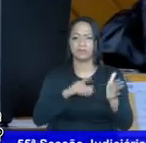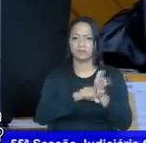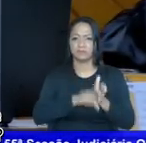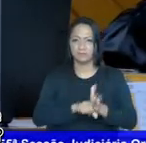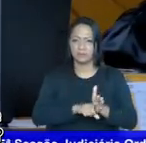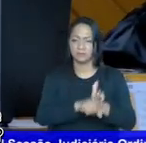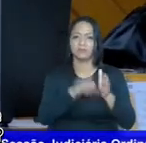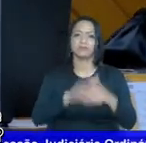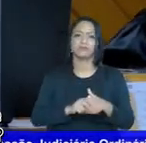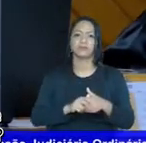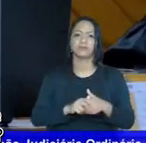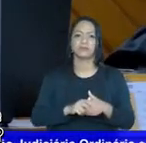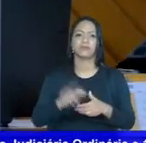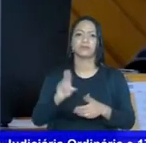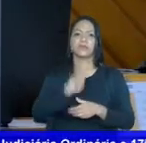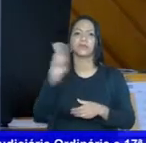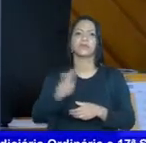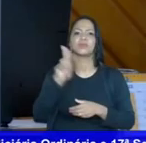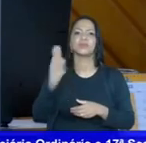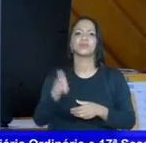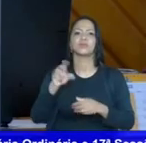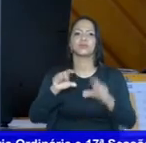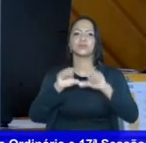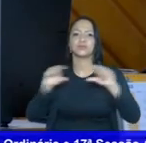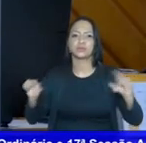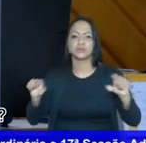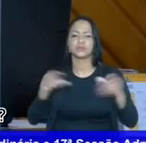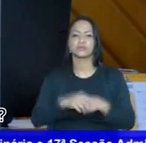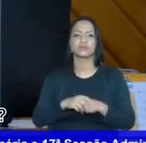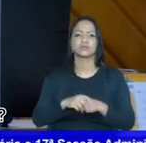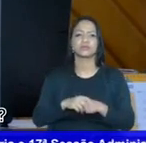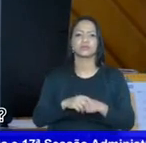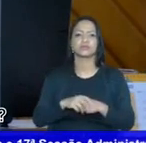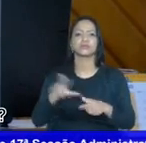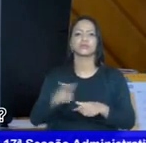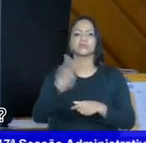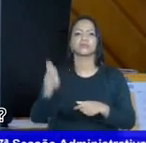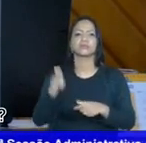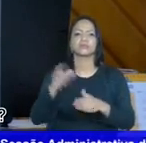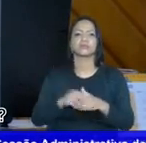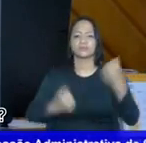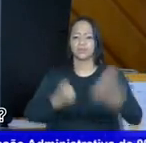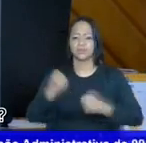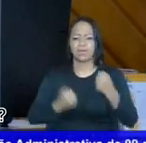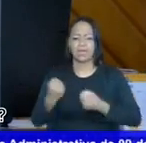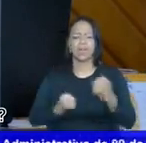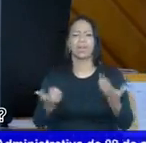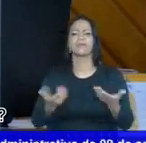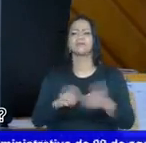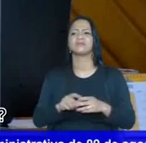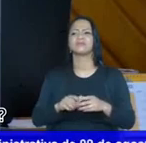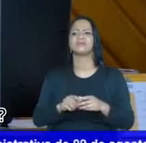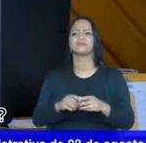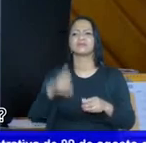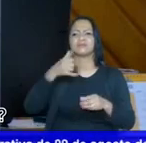fiscalização. Quem é que utilizou esse ticket? Esse ticket foi utilizado num carro de campanha? Esse ticket